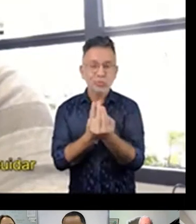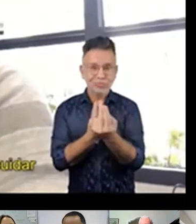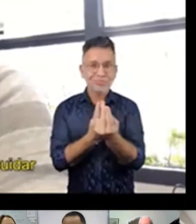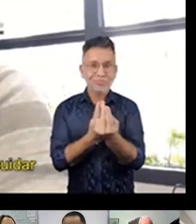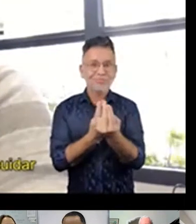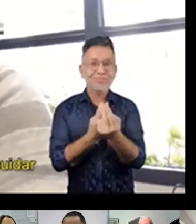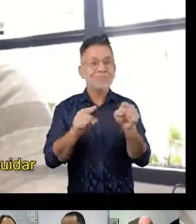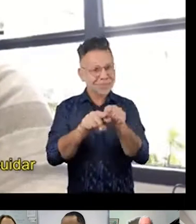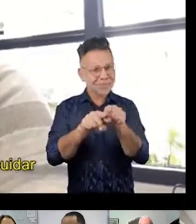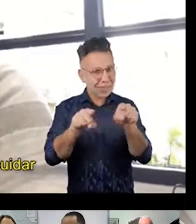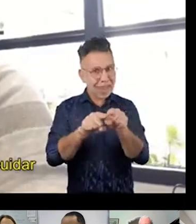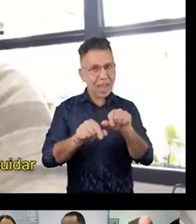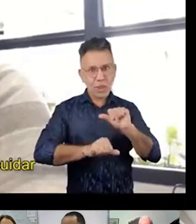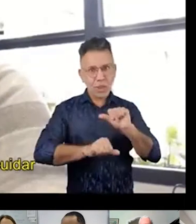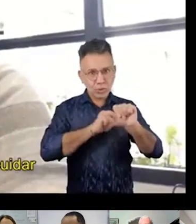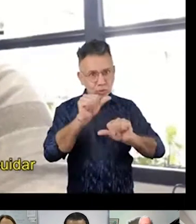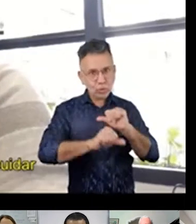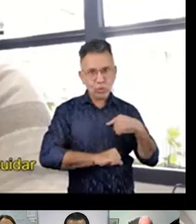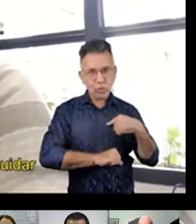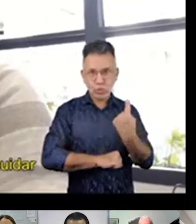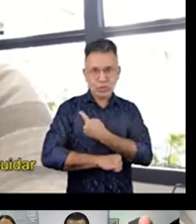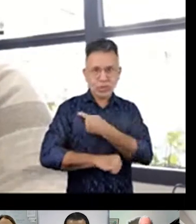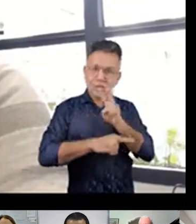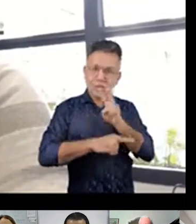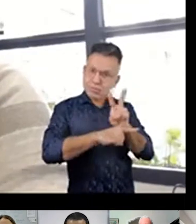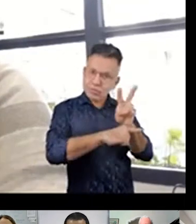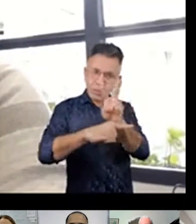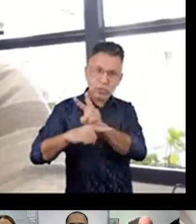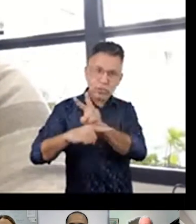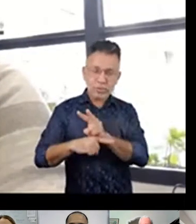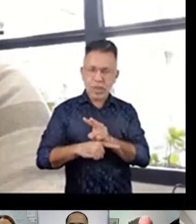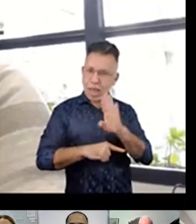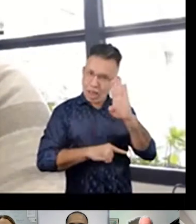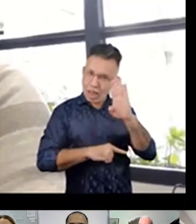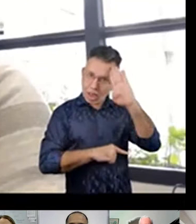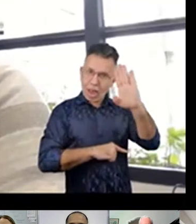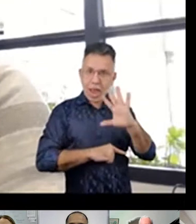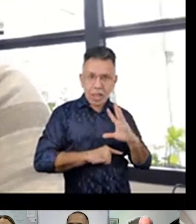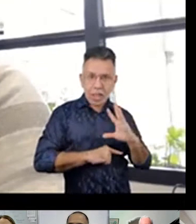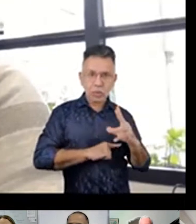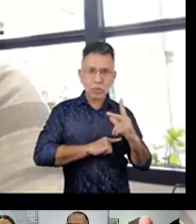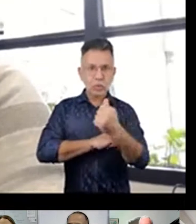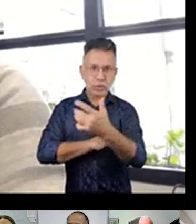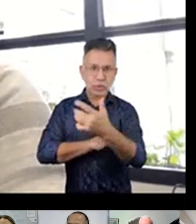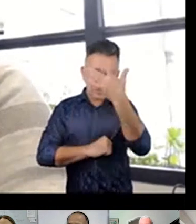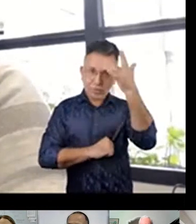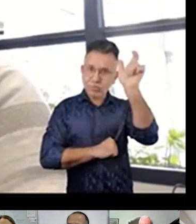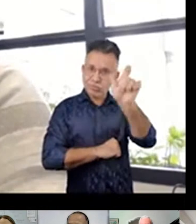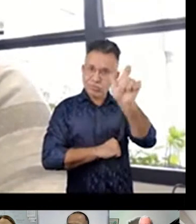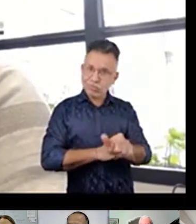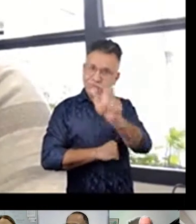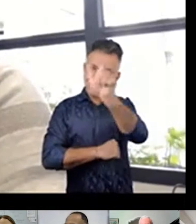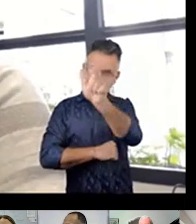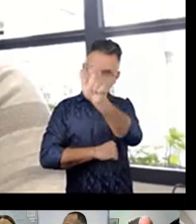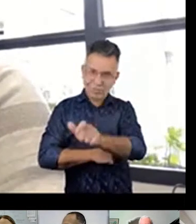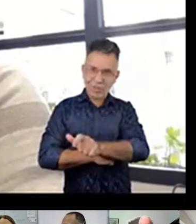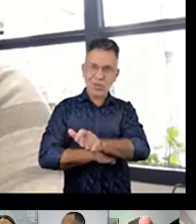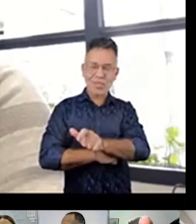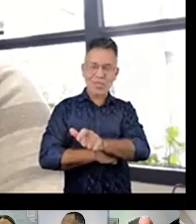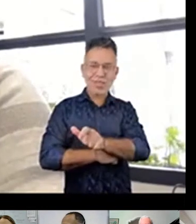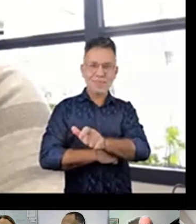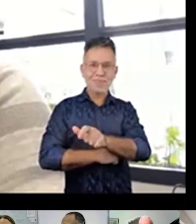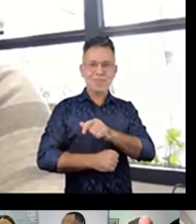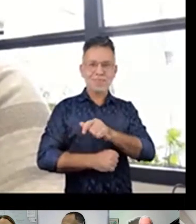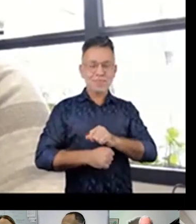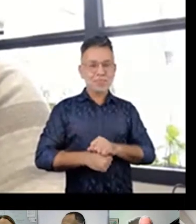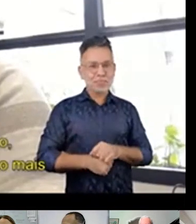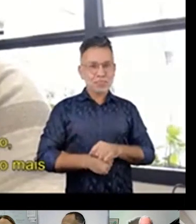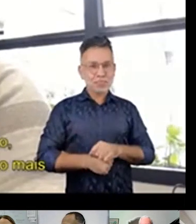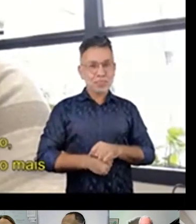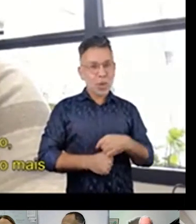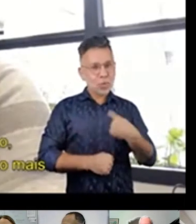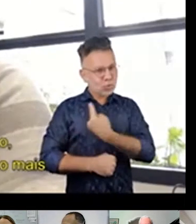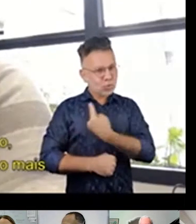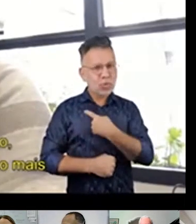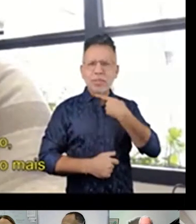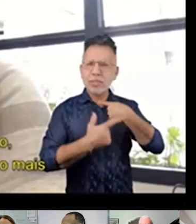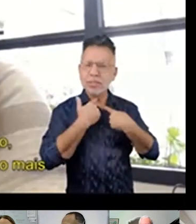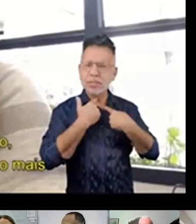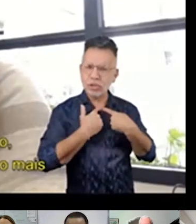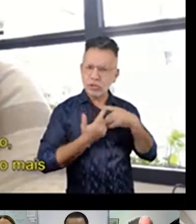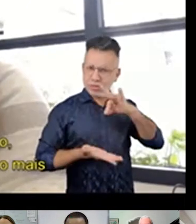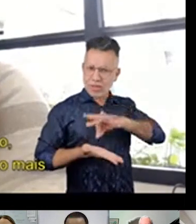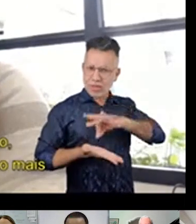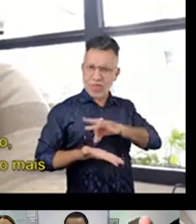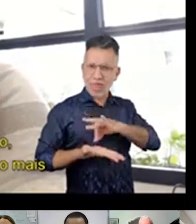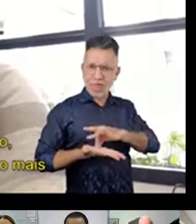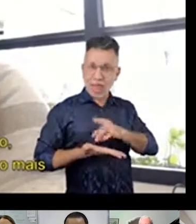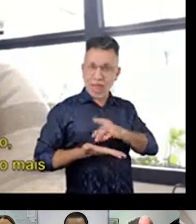equidade, significa que nós devemos cuidar do bem mais precioso da instituição, que são as pessoas. Nosso